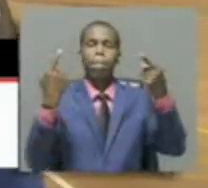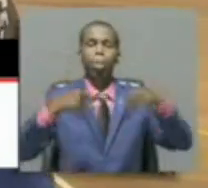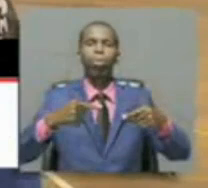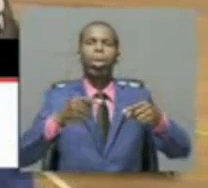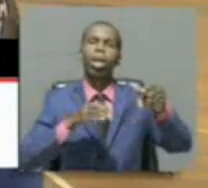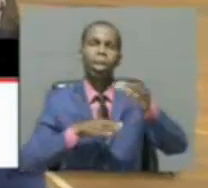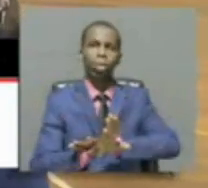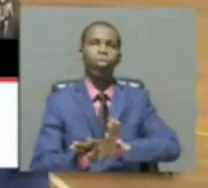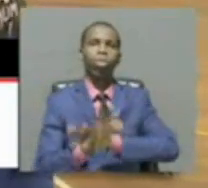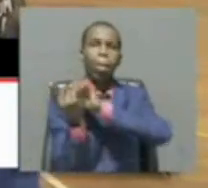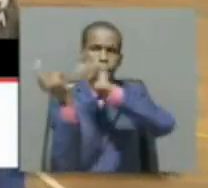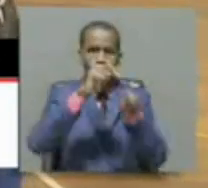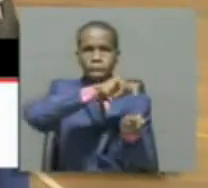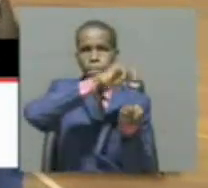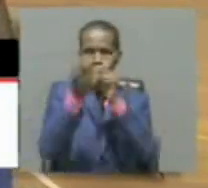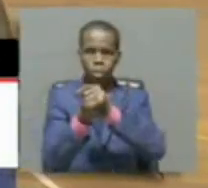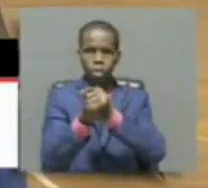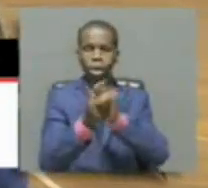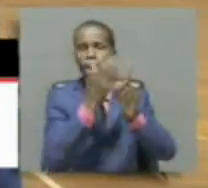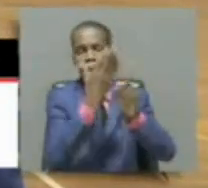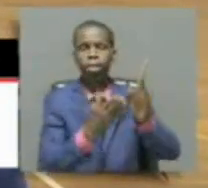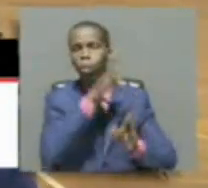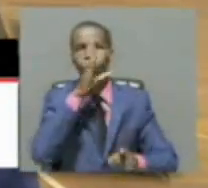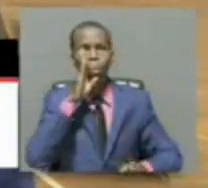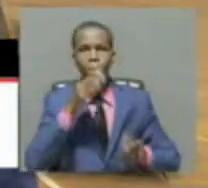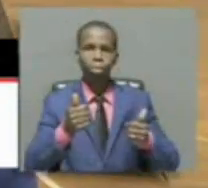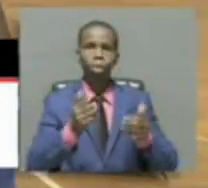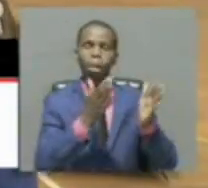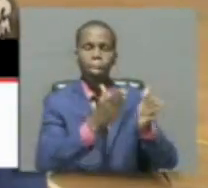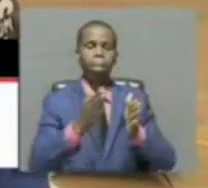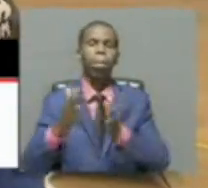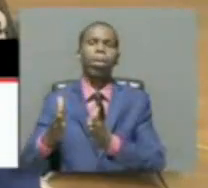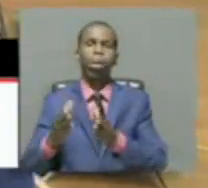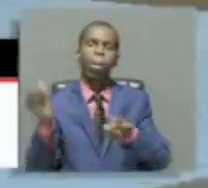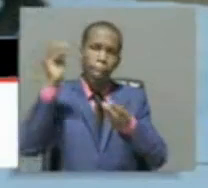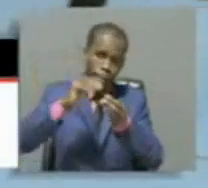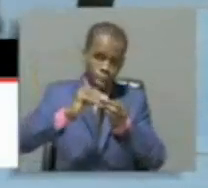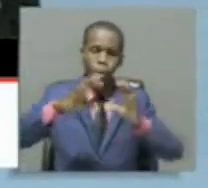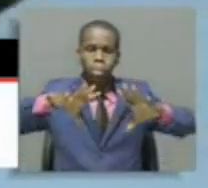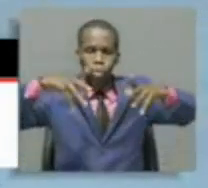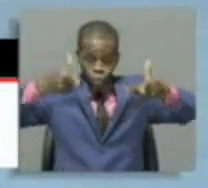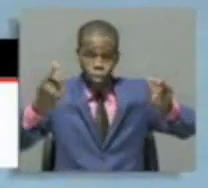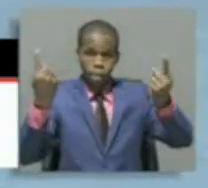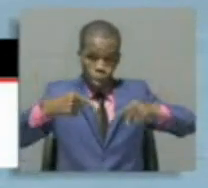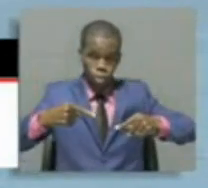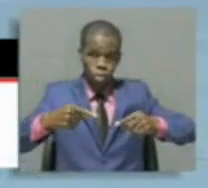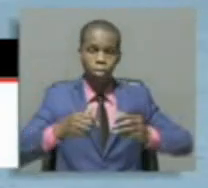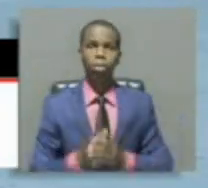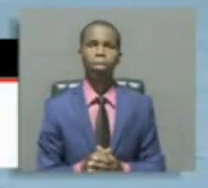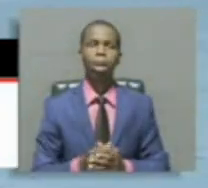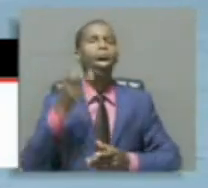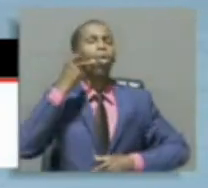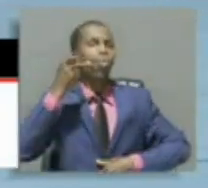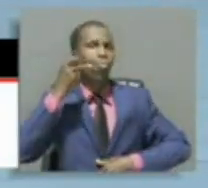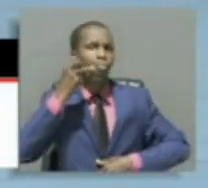participar no AJP e é isso. Estou a me preparar intensamente para o Mundial. Apesar do domínio dos angolanos,